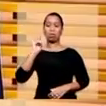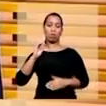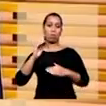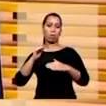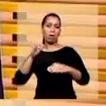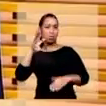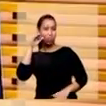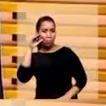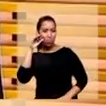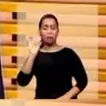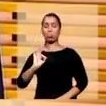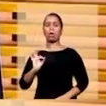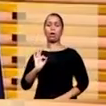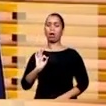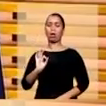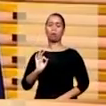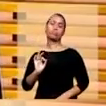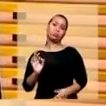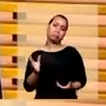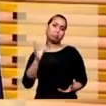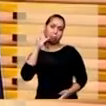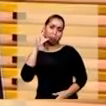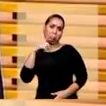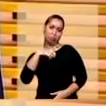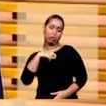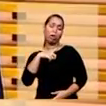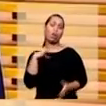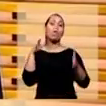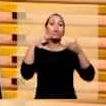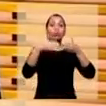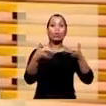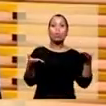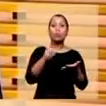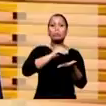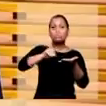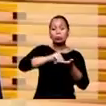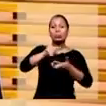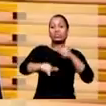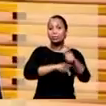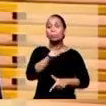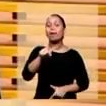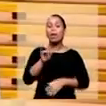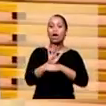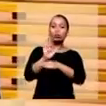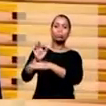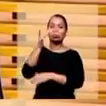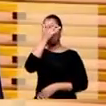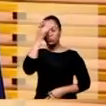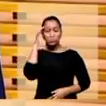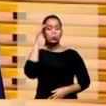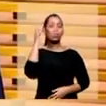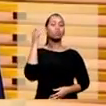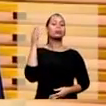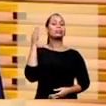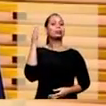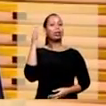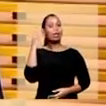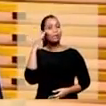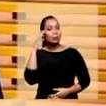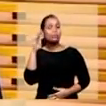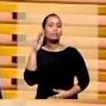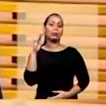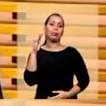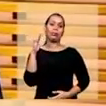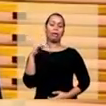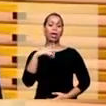empregadas, né? Mesmo sendo empregada, o foco hoje da Secretaria do Trabalho é auxiliar essas pessoas a empreenderem,